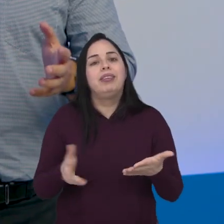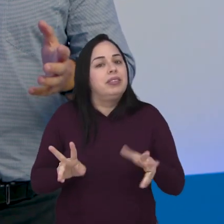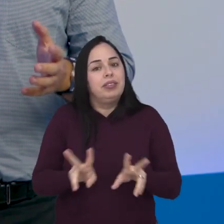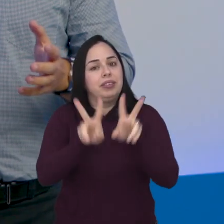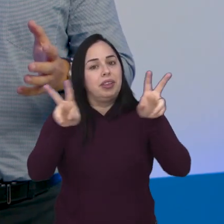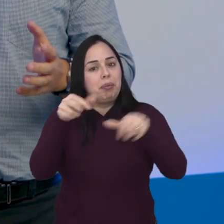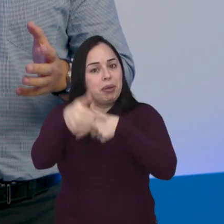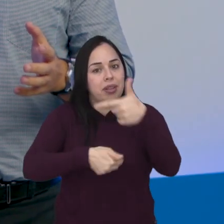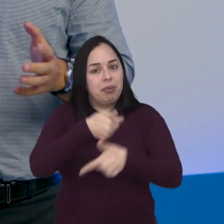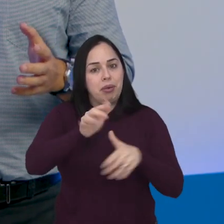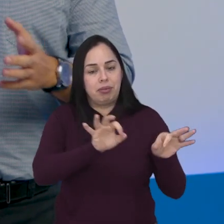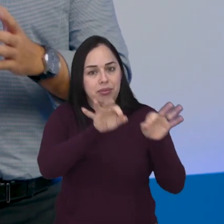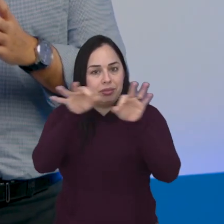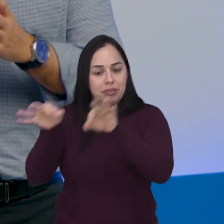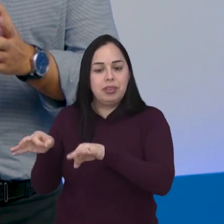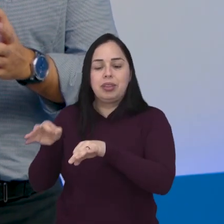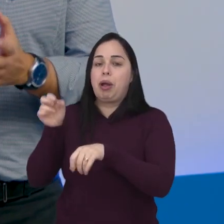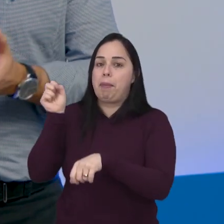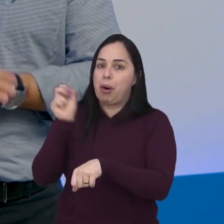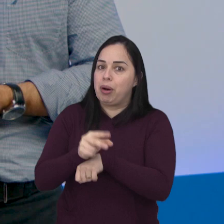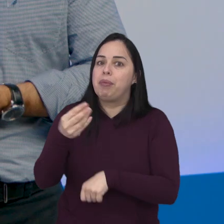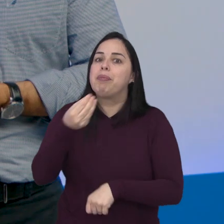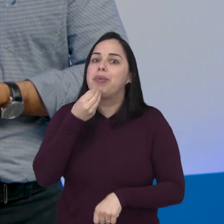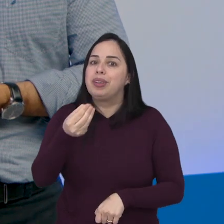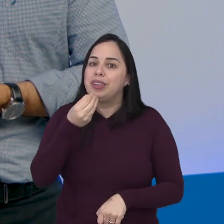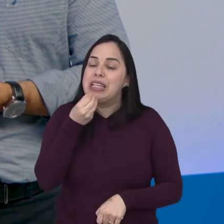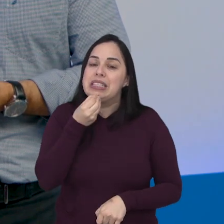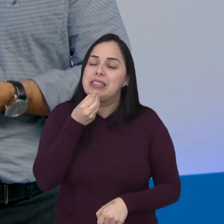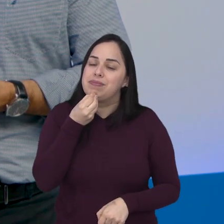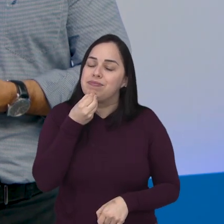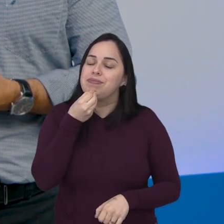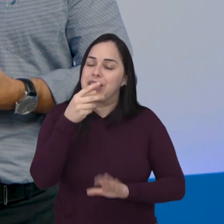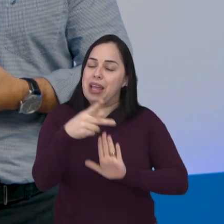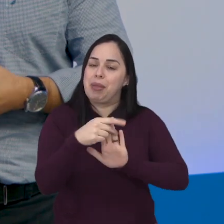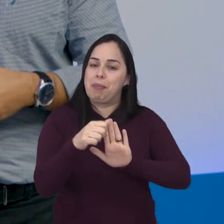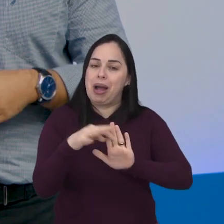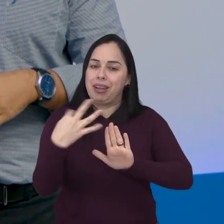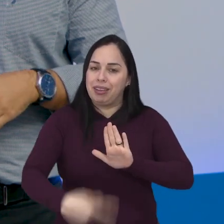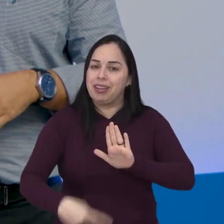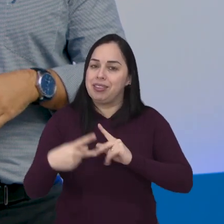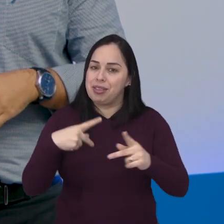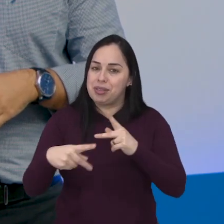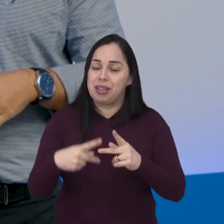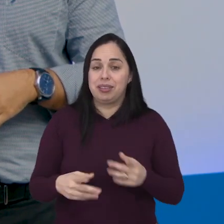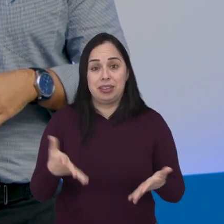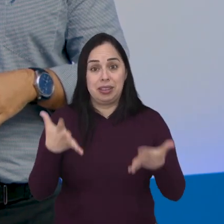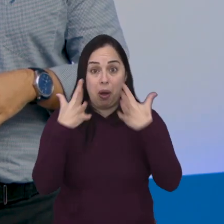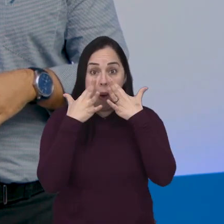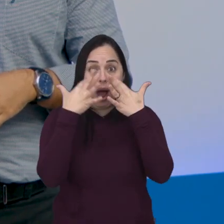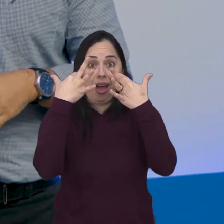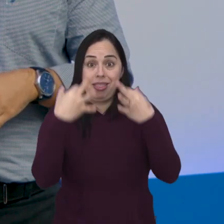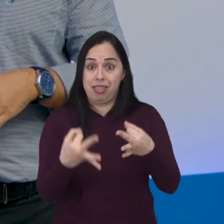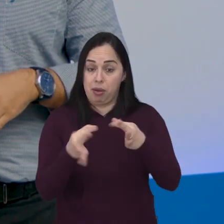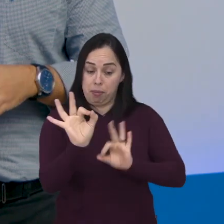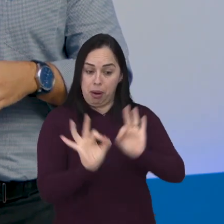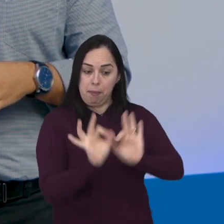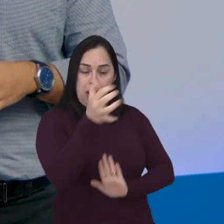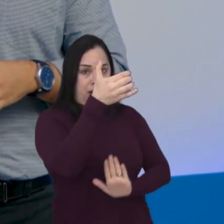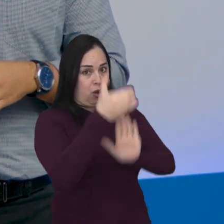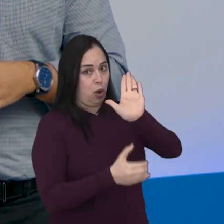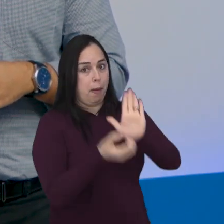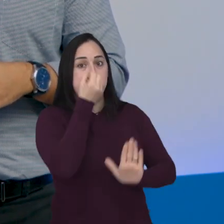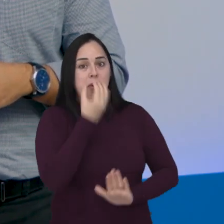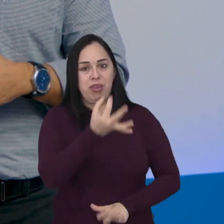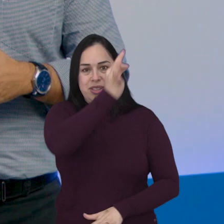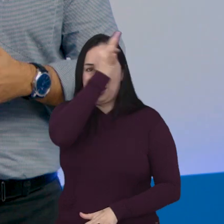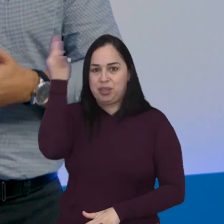vamos agora para o tema do emprego. Eu te convido para acompanhar a nossa agenda de serviços com as vagas de trabalho abertas aqui em São José. Então, prepare o